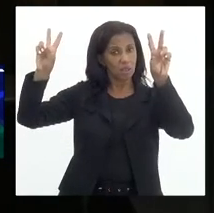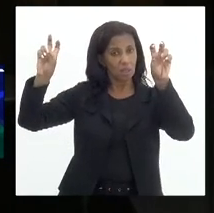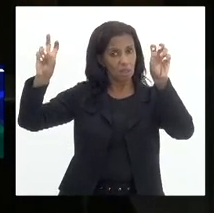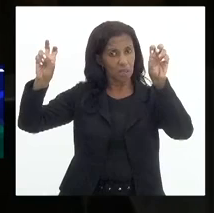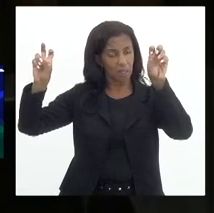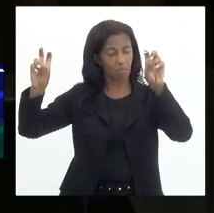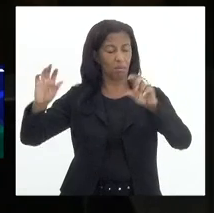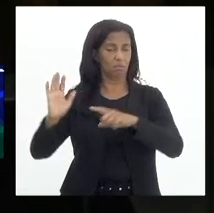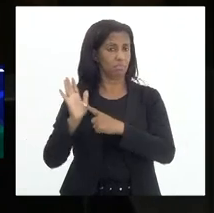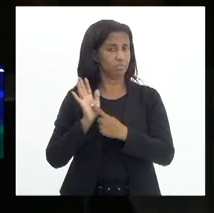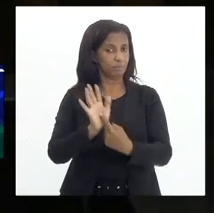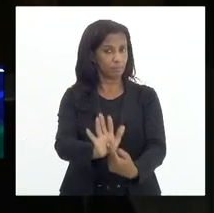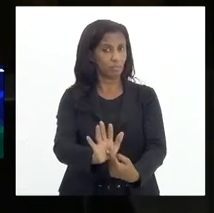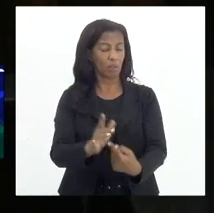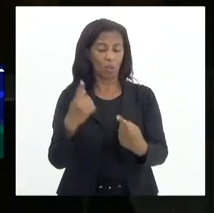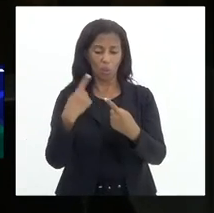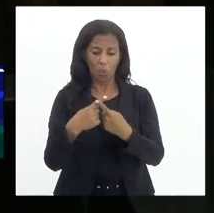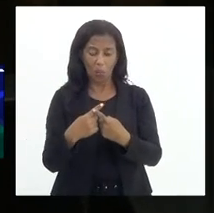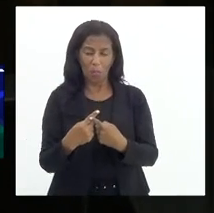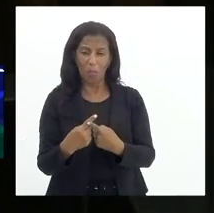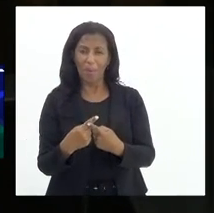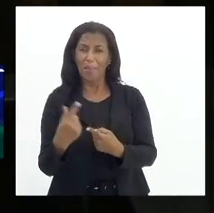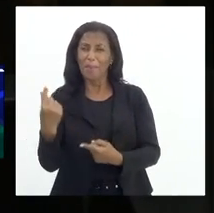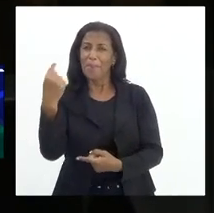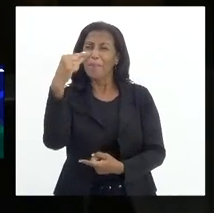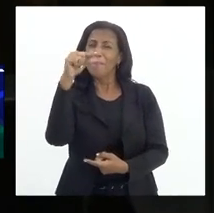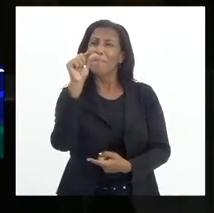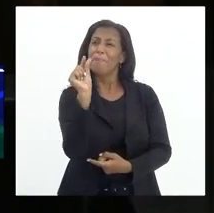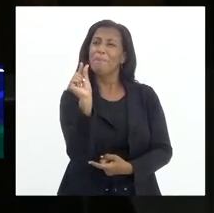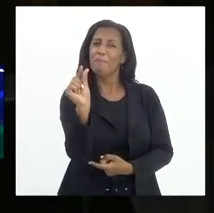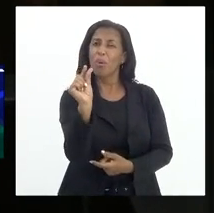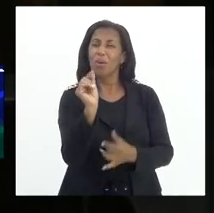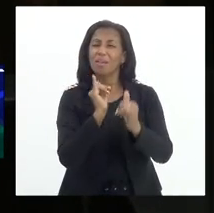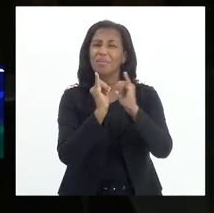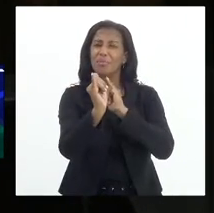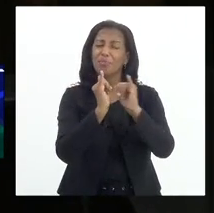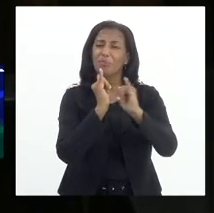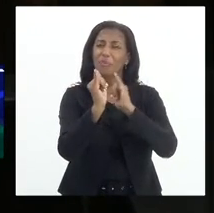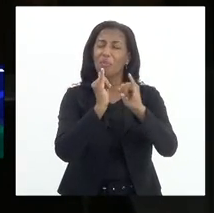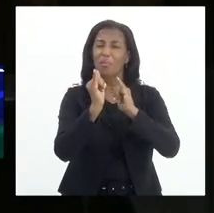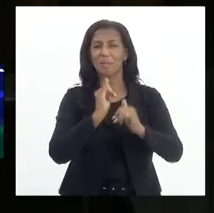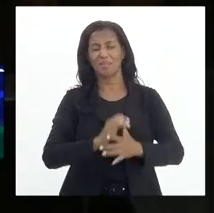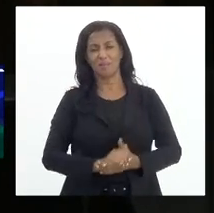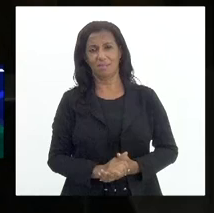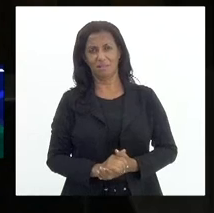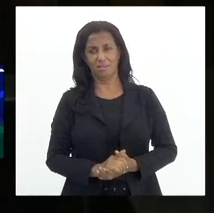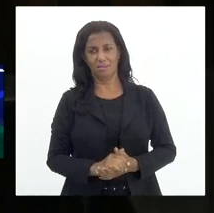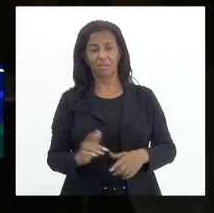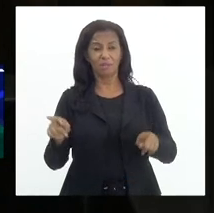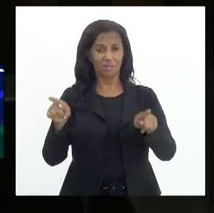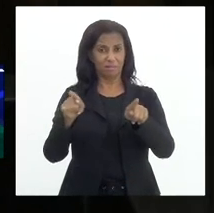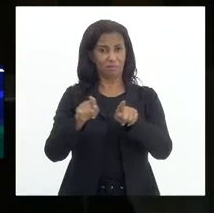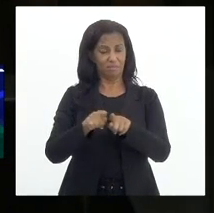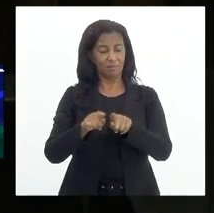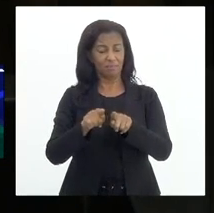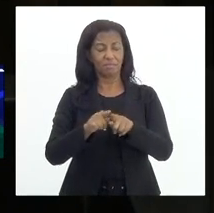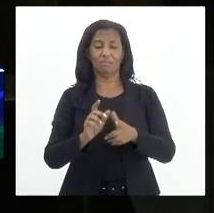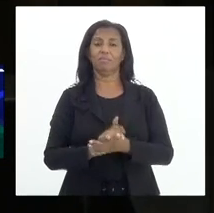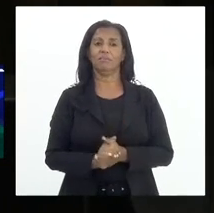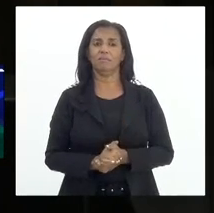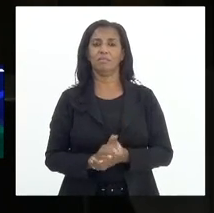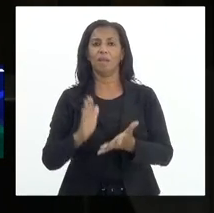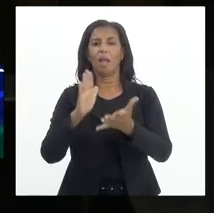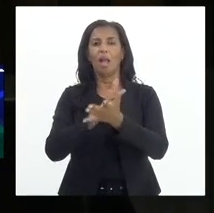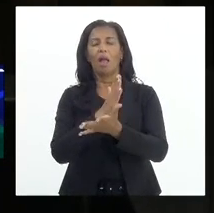há muito pouca informação sobre isso. E muitas vezes,